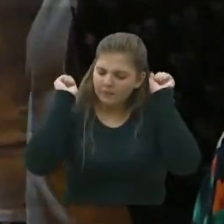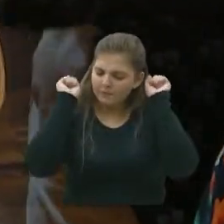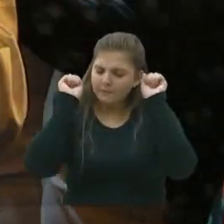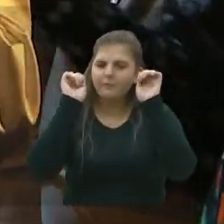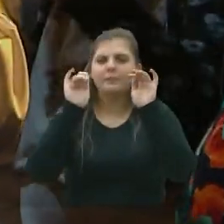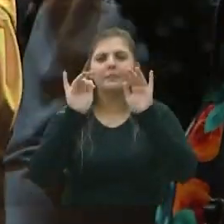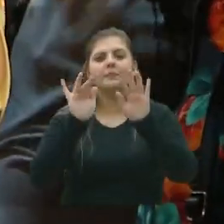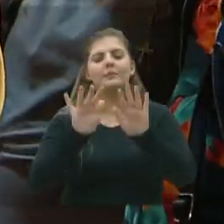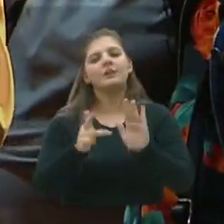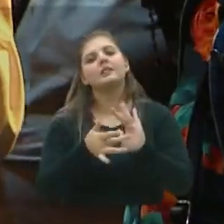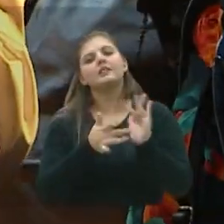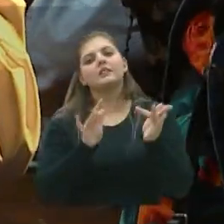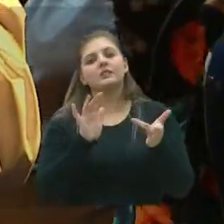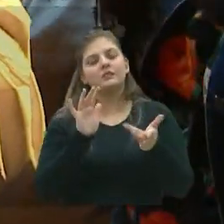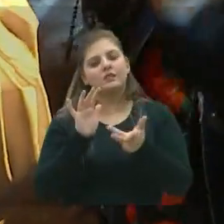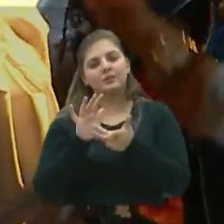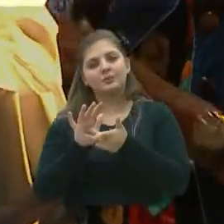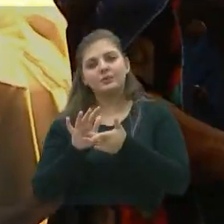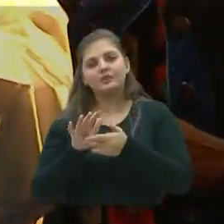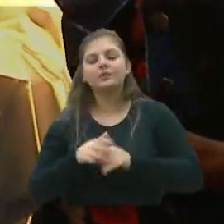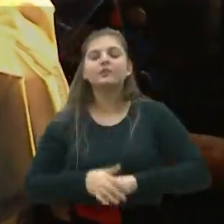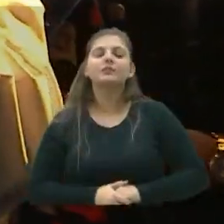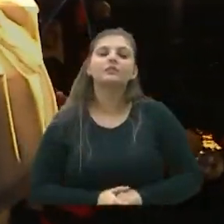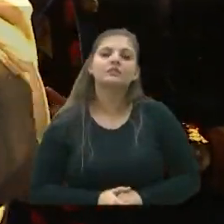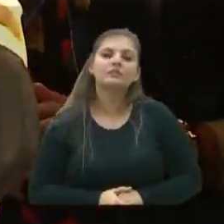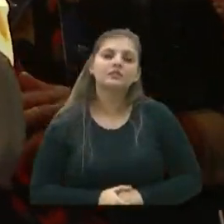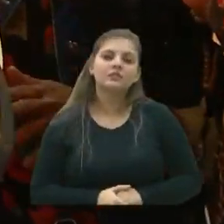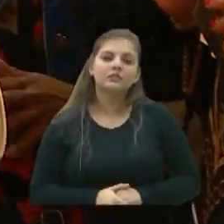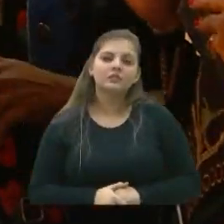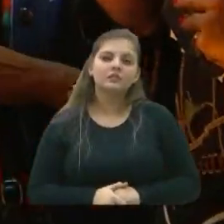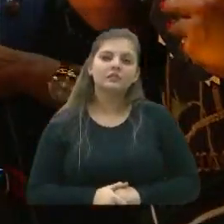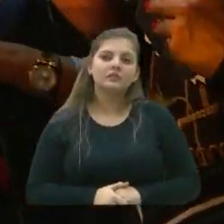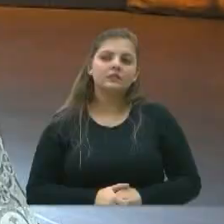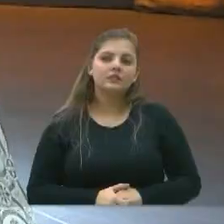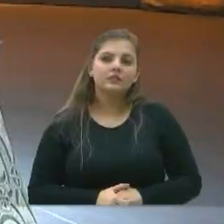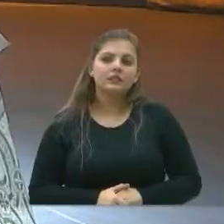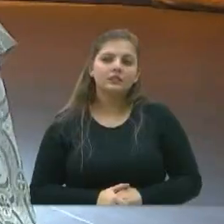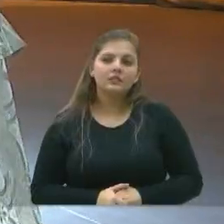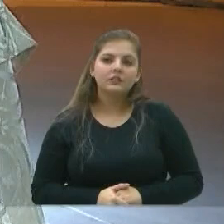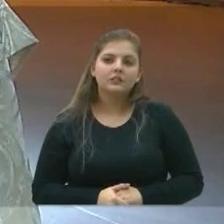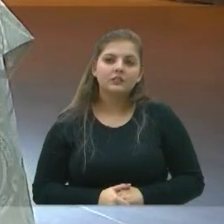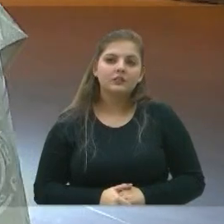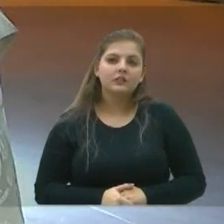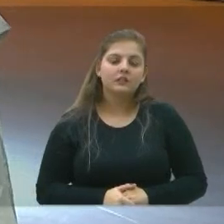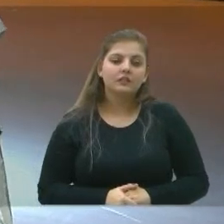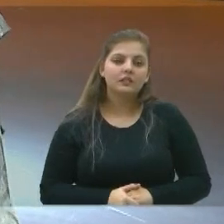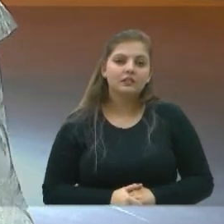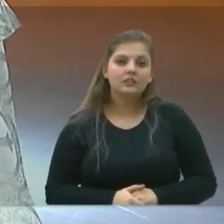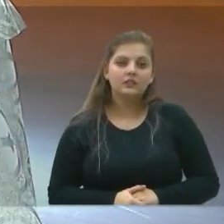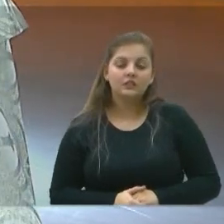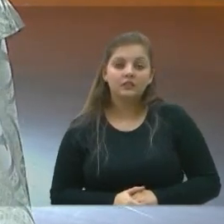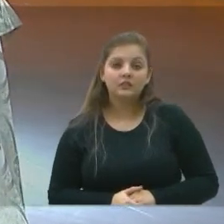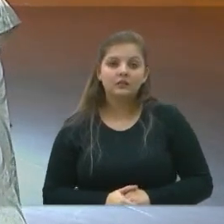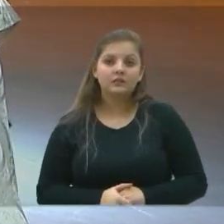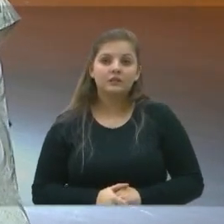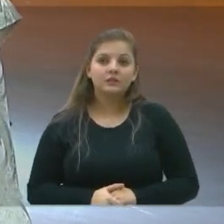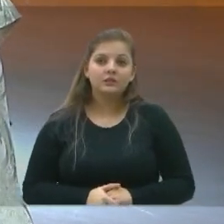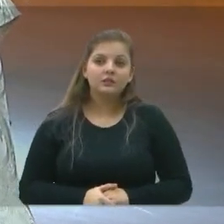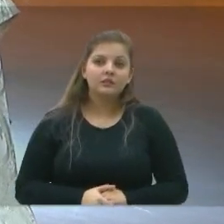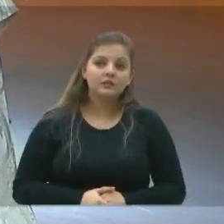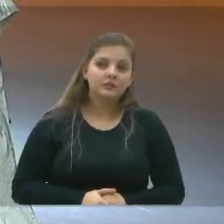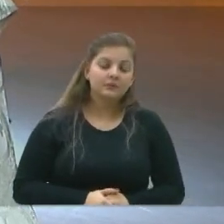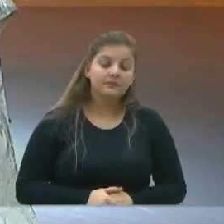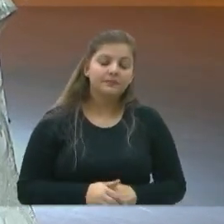bênção, Jesus. Eu vou levar esta bênção, Jesus. Tão sublime. Tão